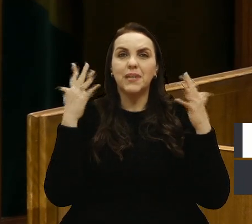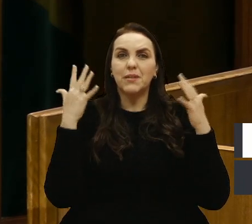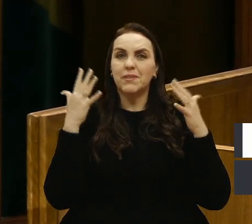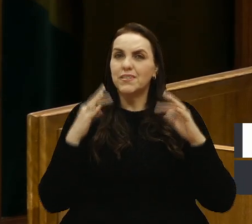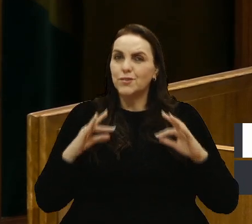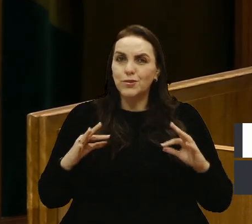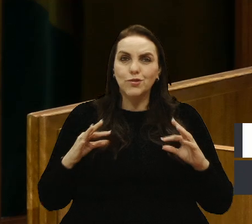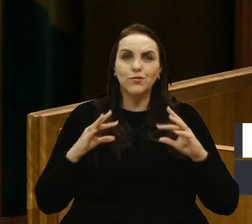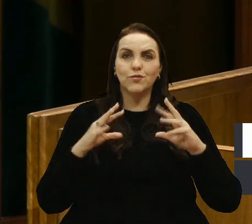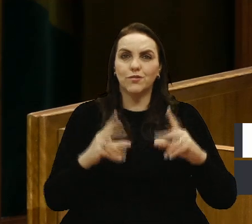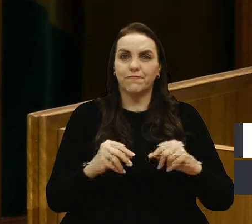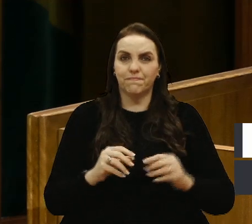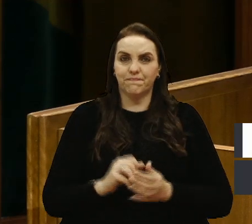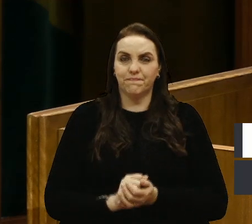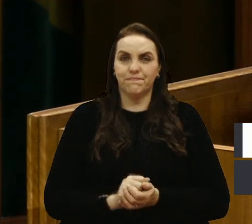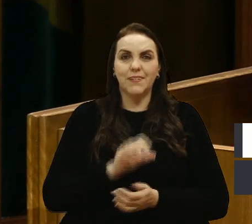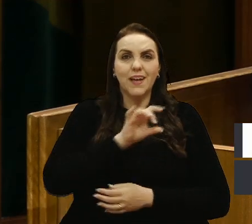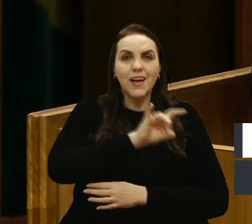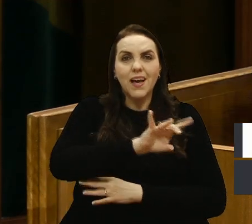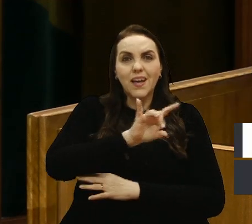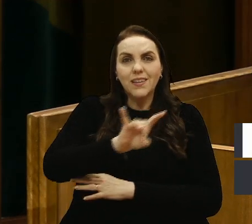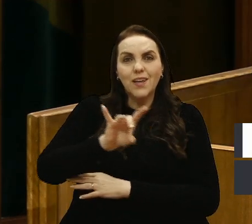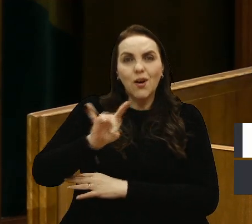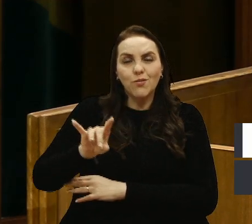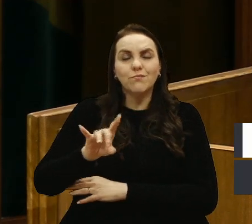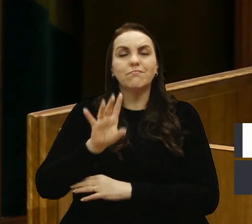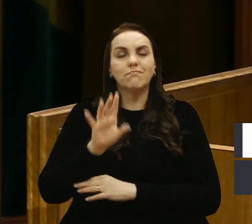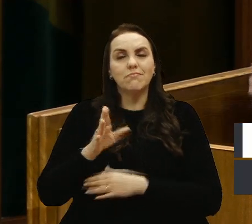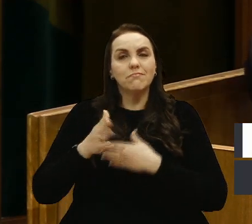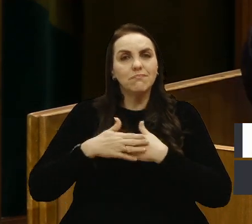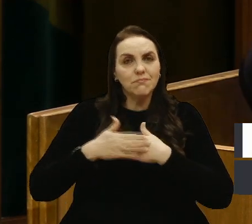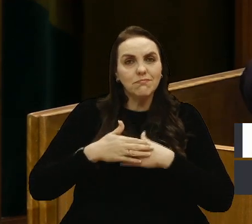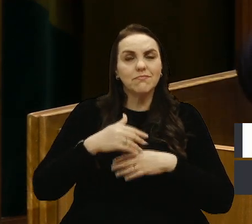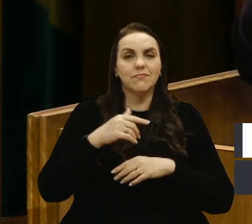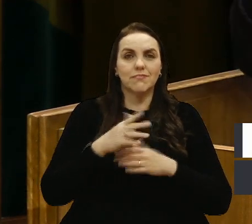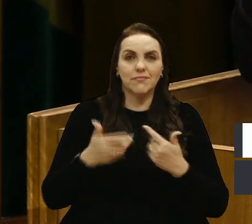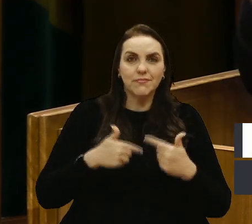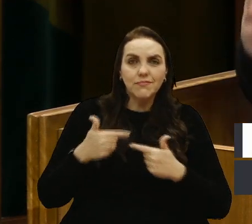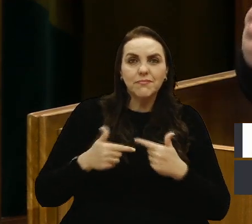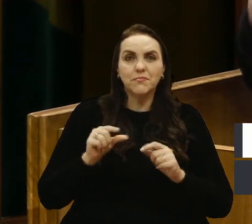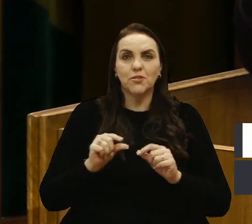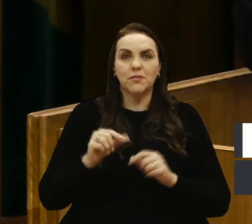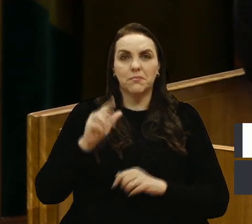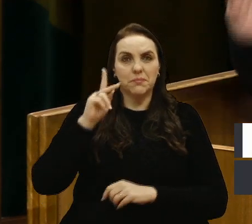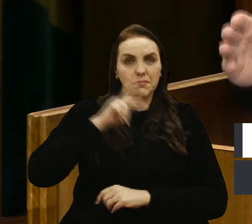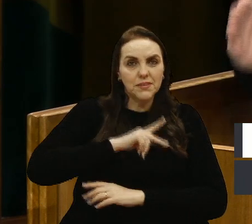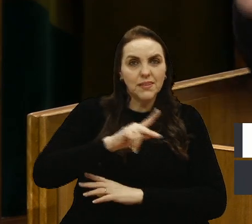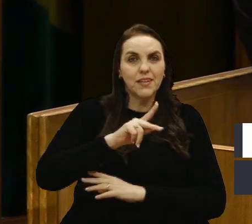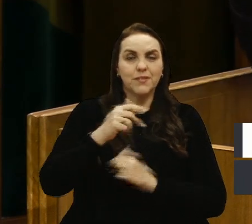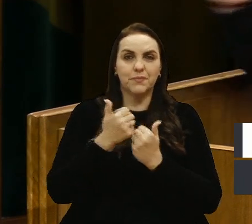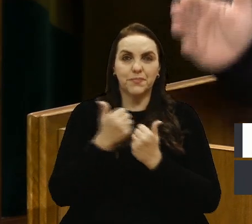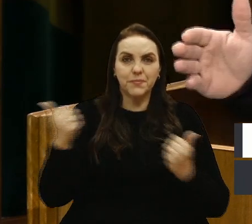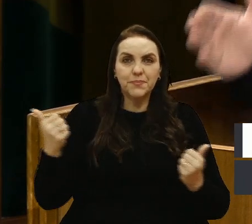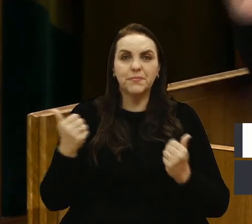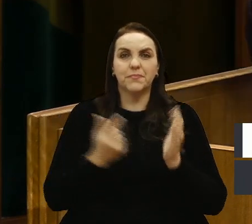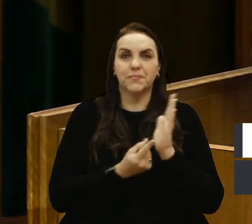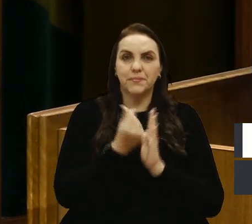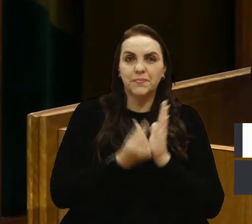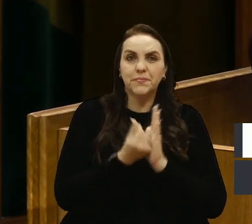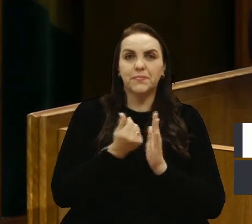todos. Cada um faz a sua parte. O presidente, o diretor, o tesoureiro, o